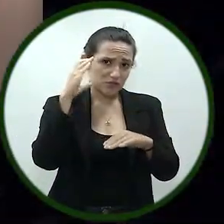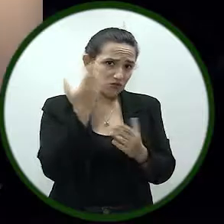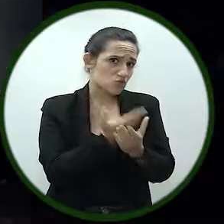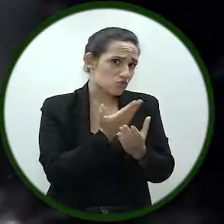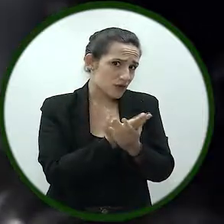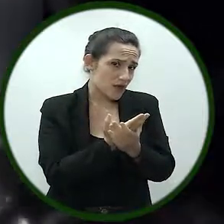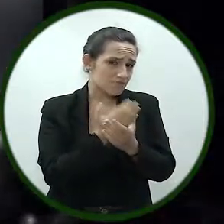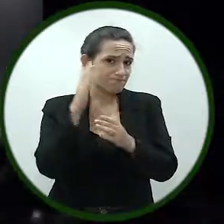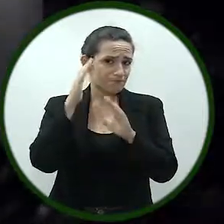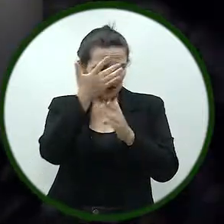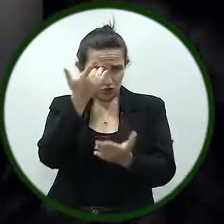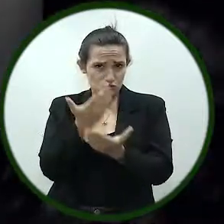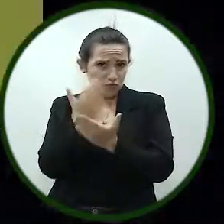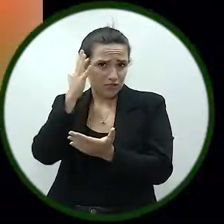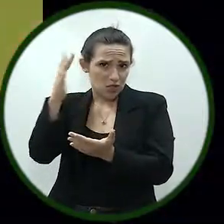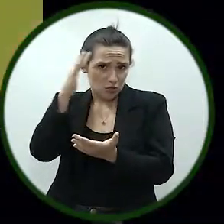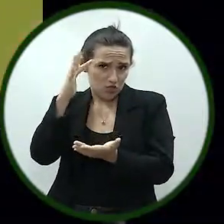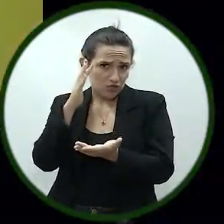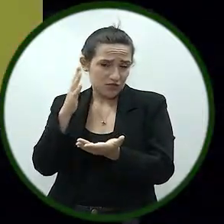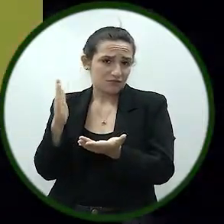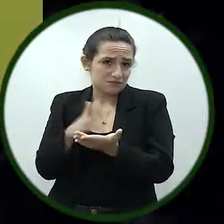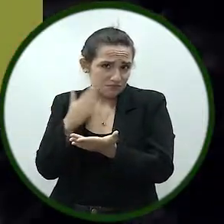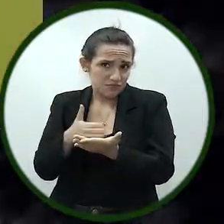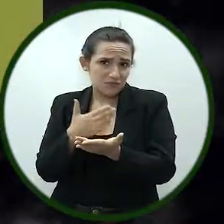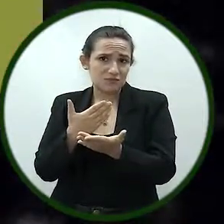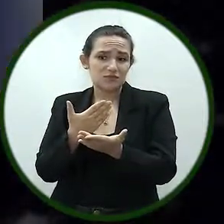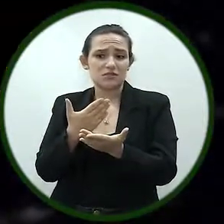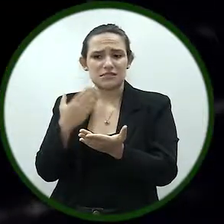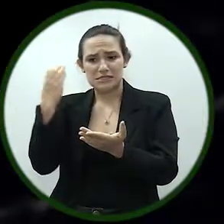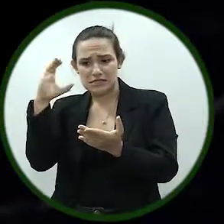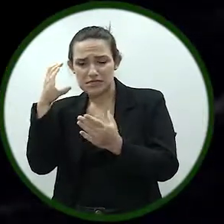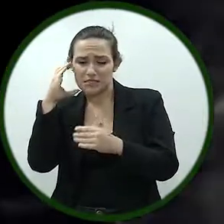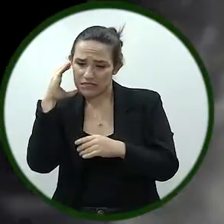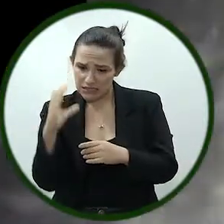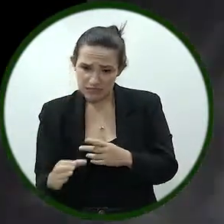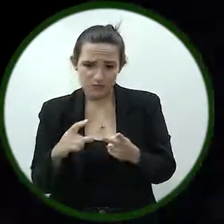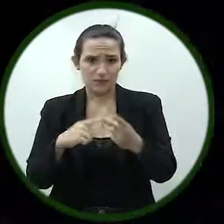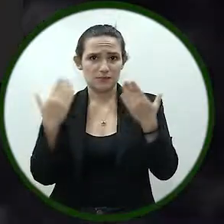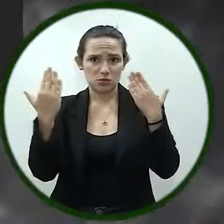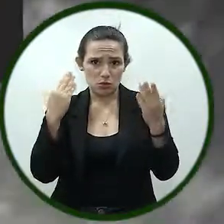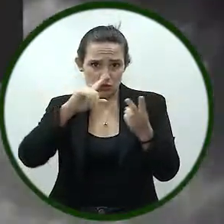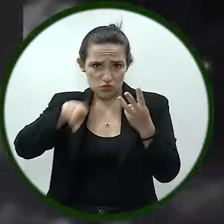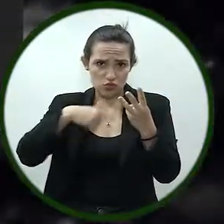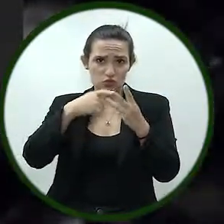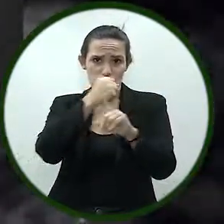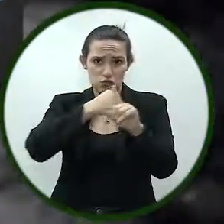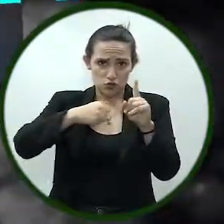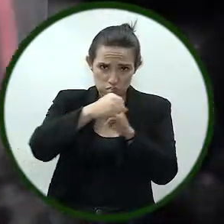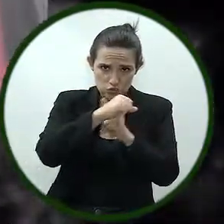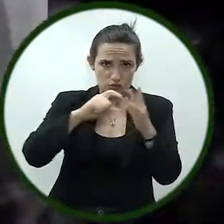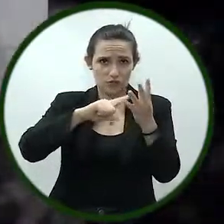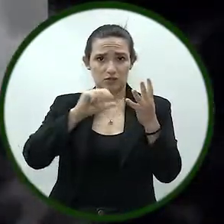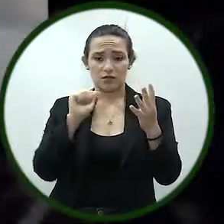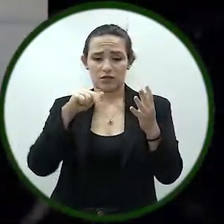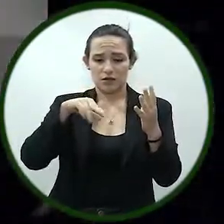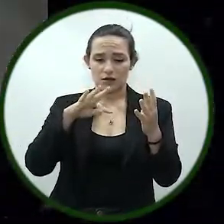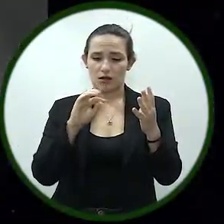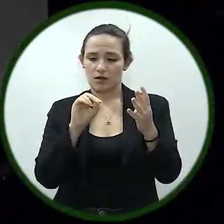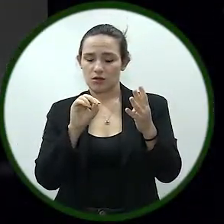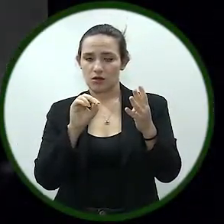podem colaborar? Teóricos e especialistas em ciências criminais, psicologia, sociologia